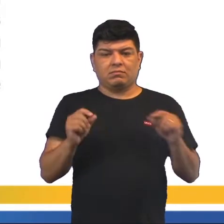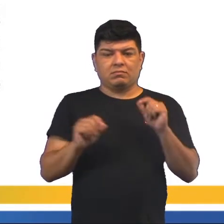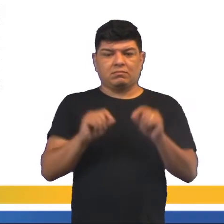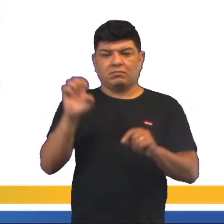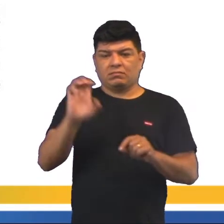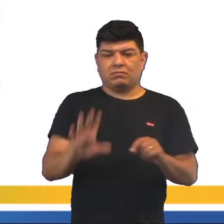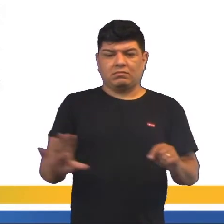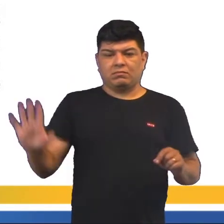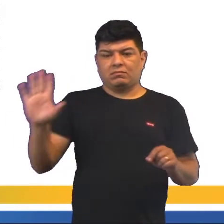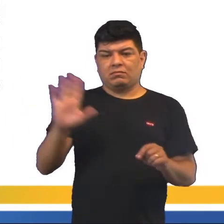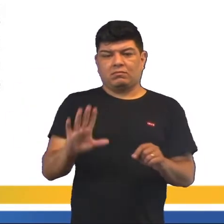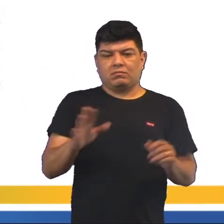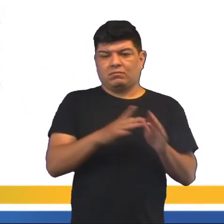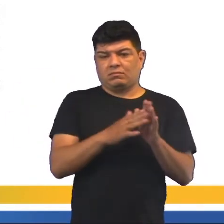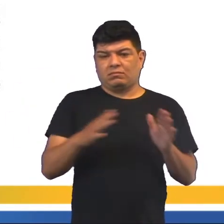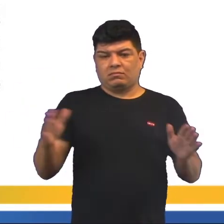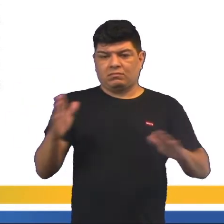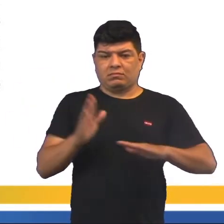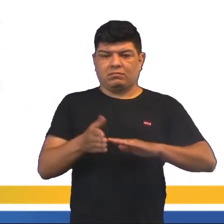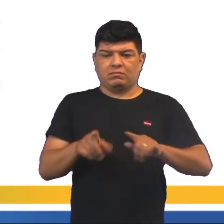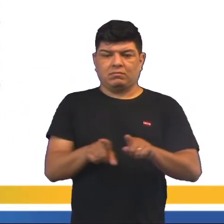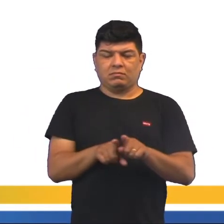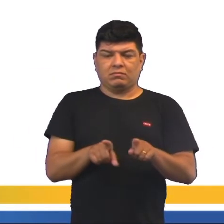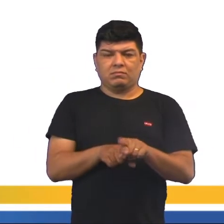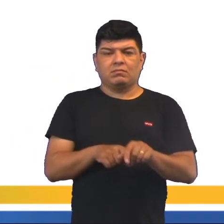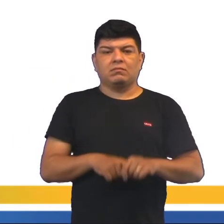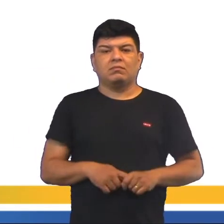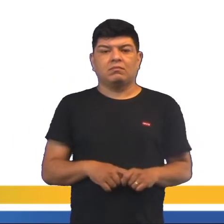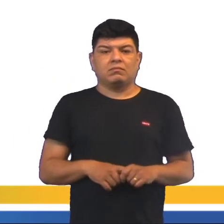a Europa no auge do período medieval.